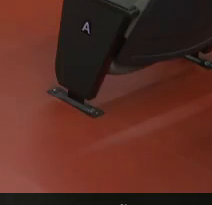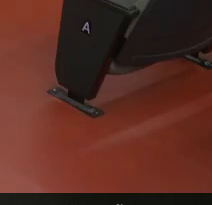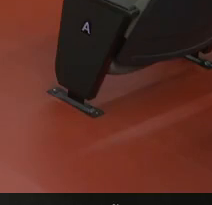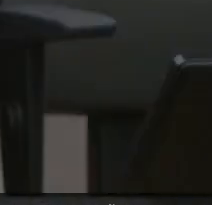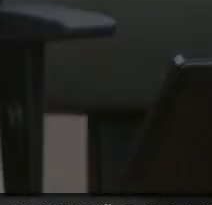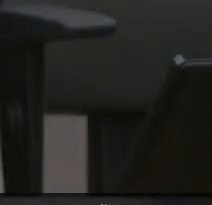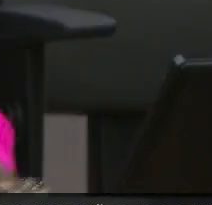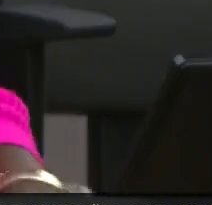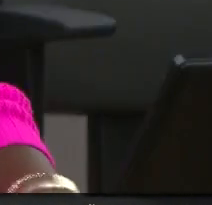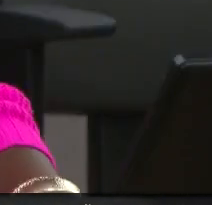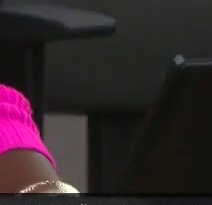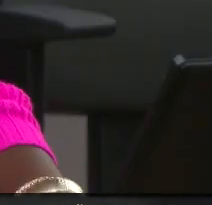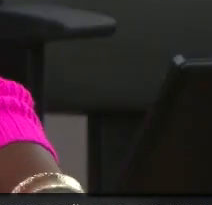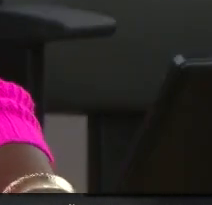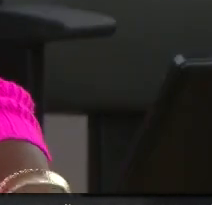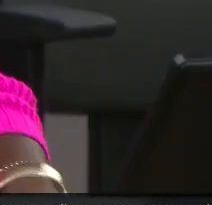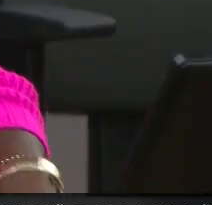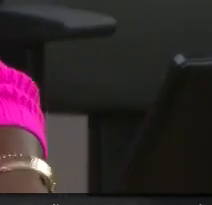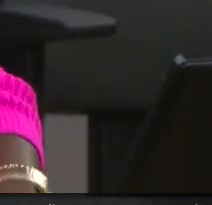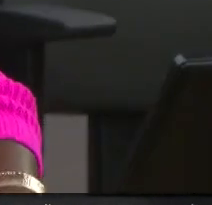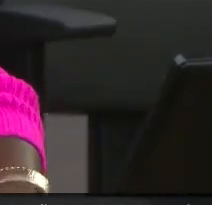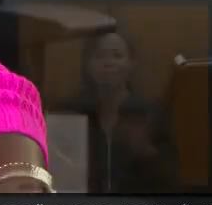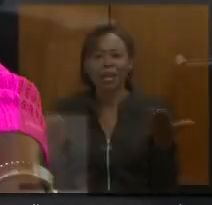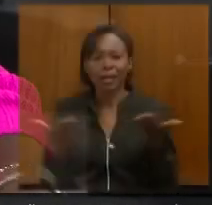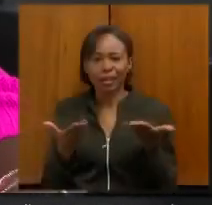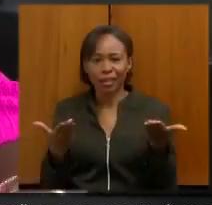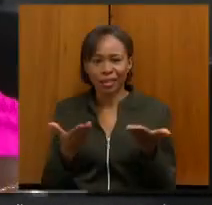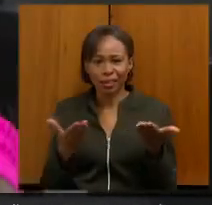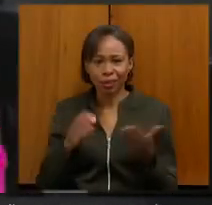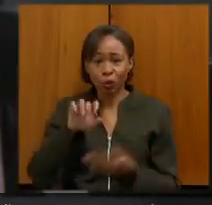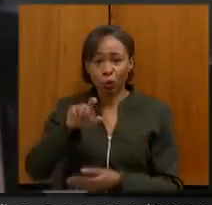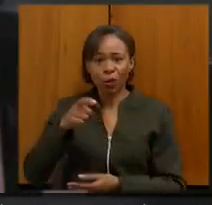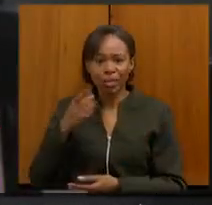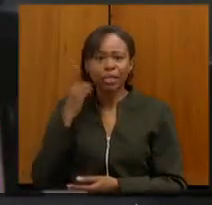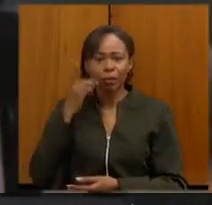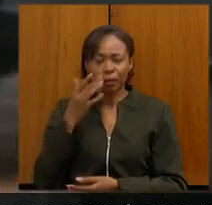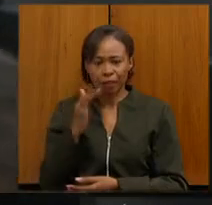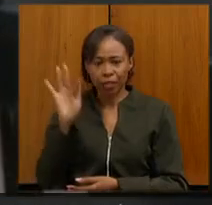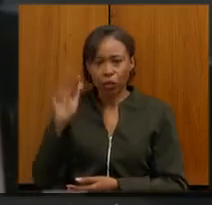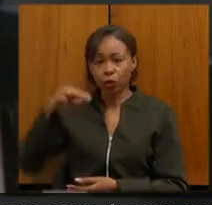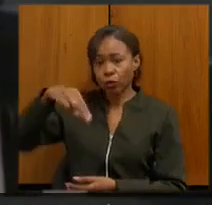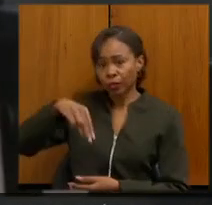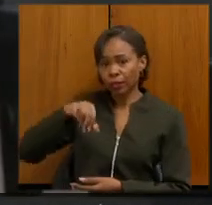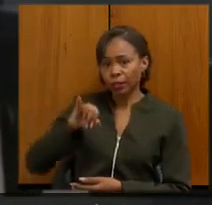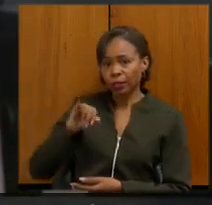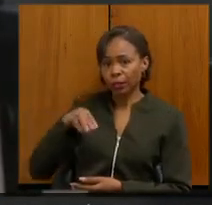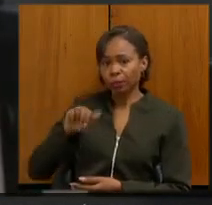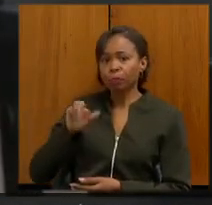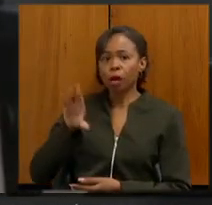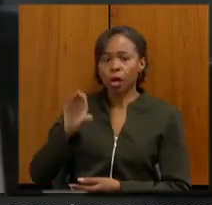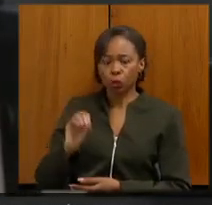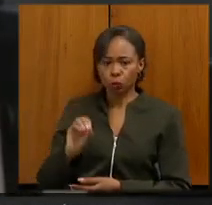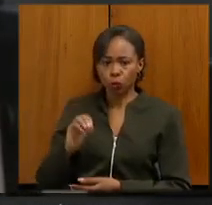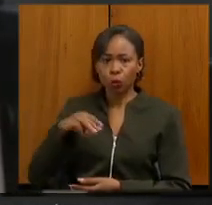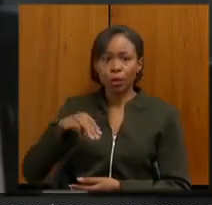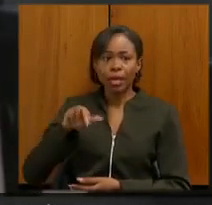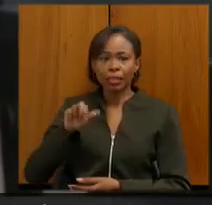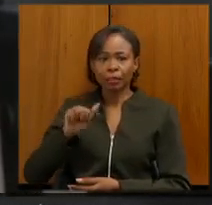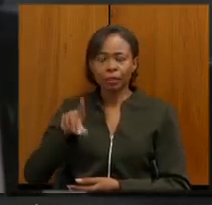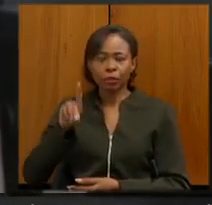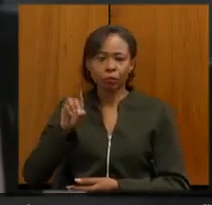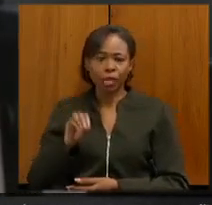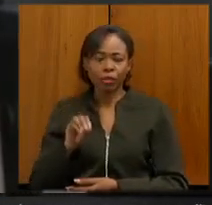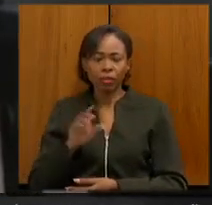nilmário Miranda eles deputado federal também foi isso Ministro e também já compôs a secretaria de direitos humanos